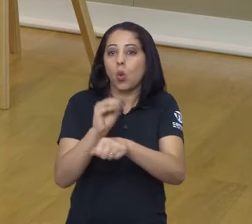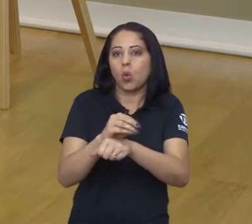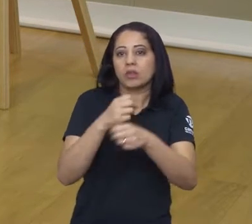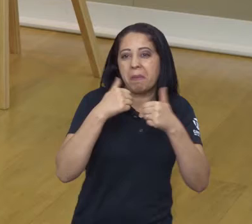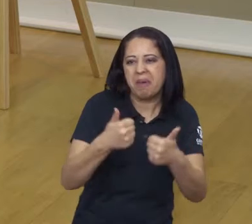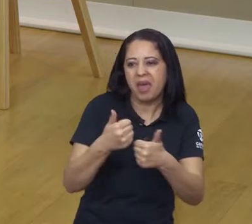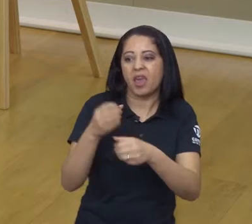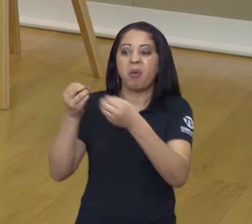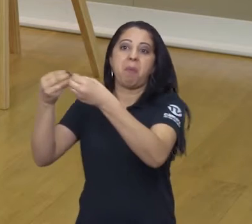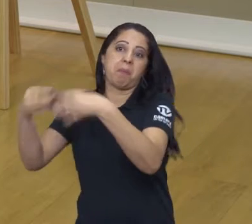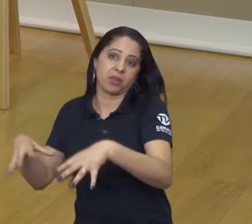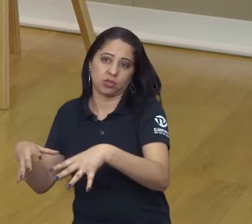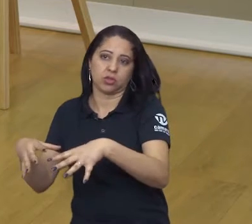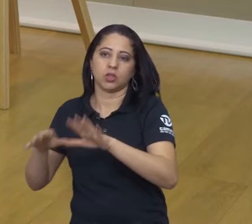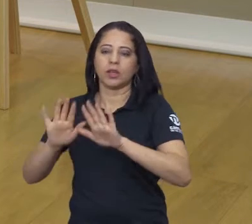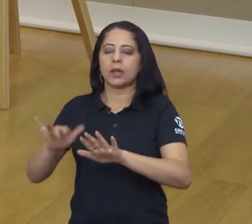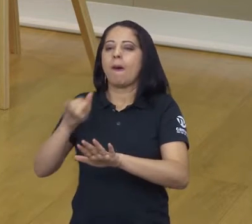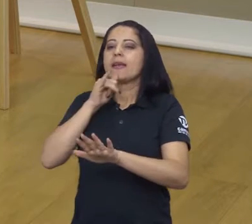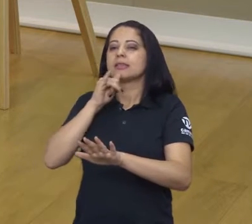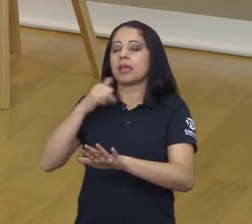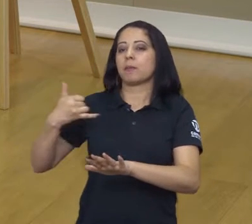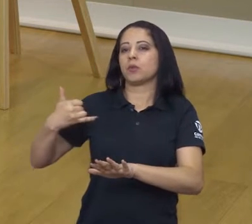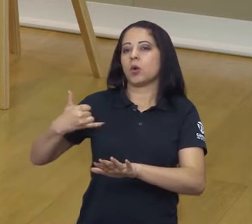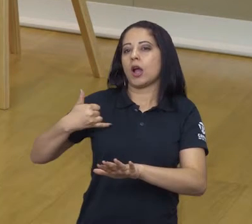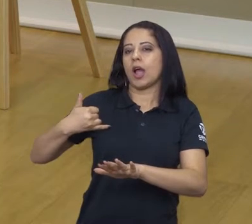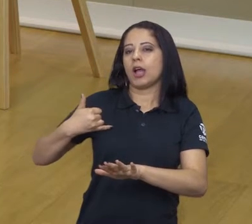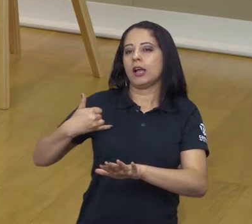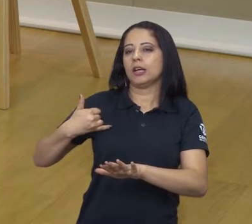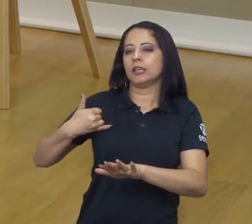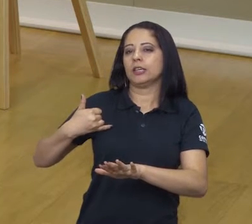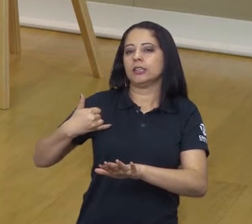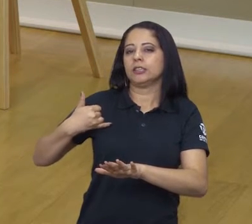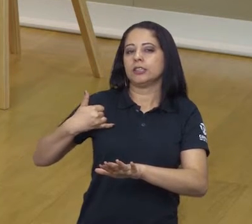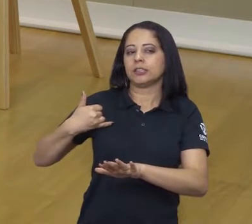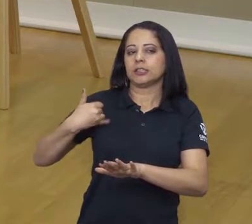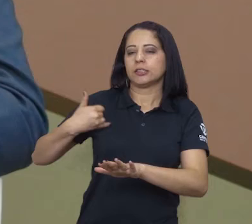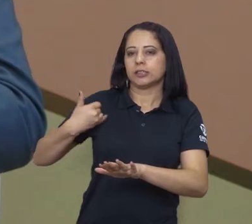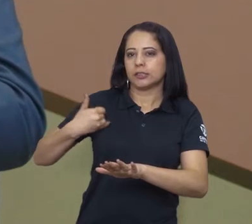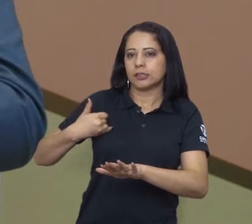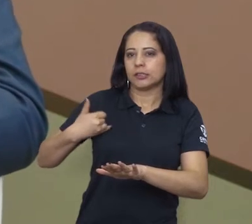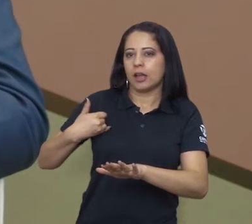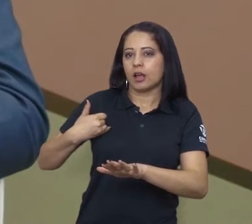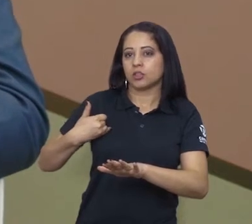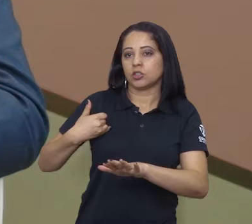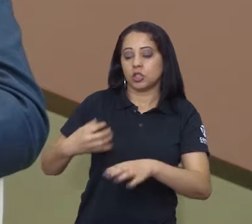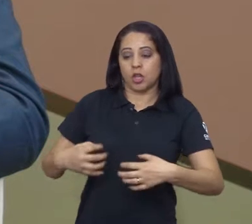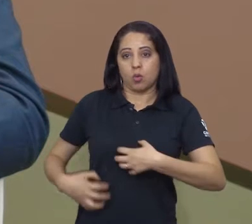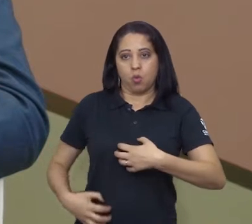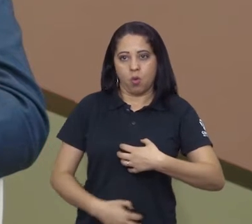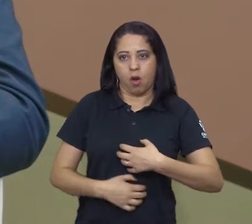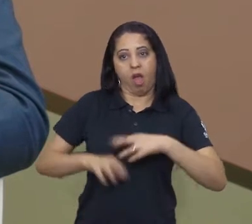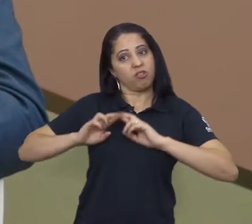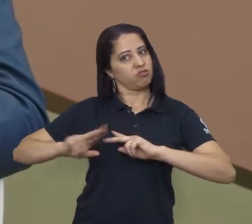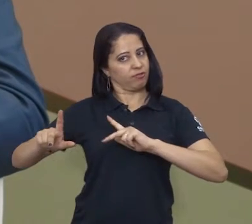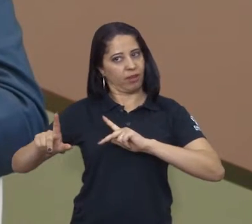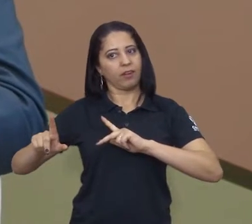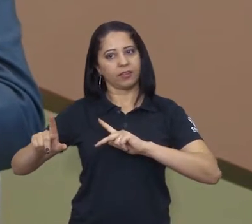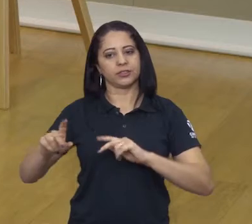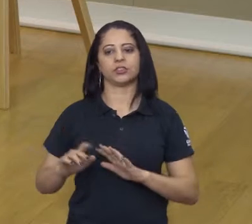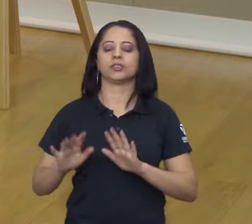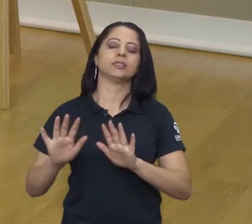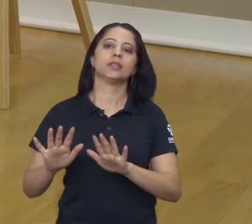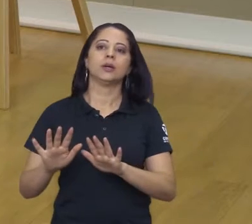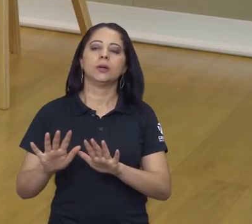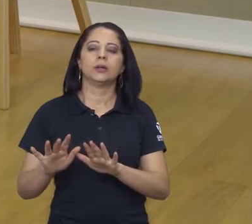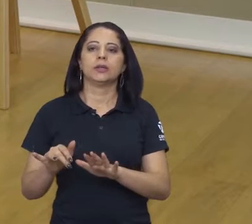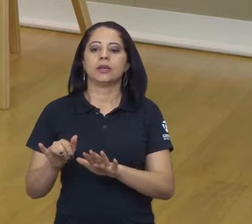mais então quando a gente fala idade biológica e idade cronológica tem muita diferença Tá certo então